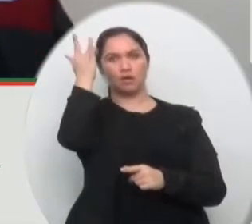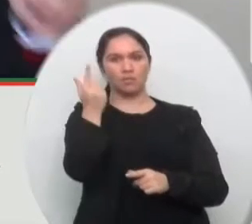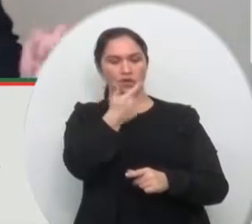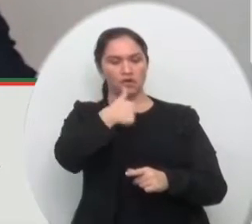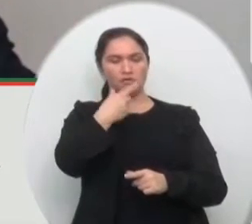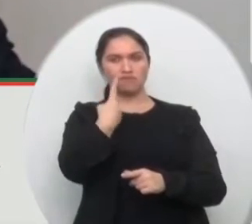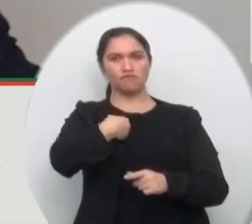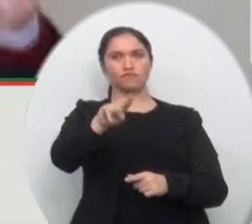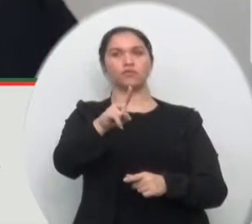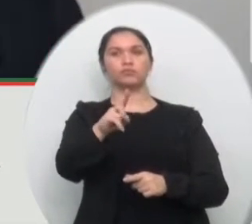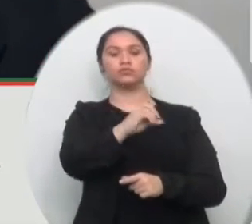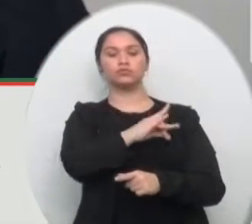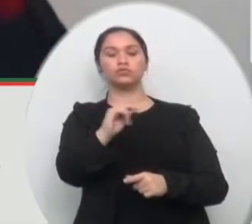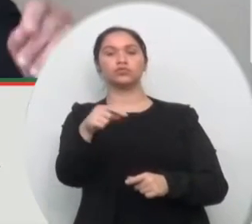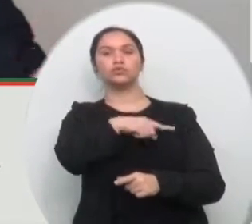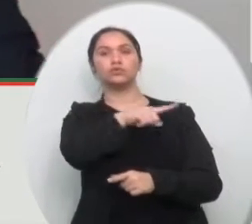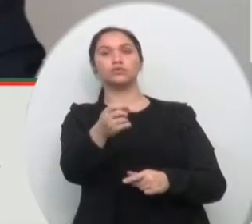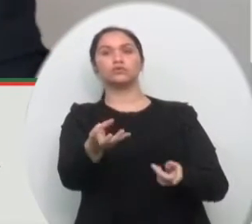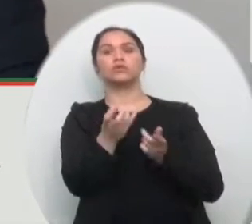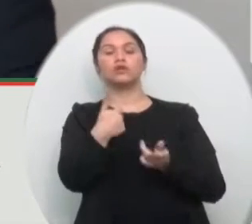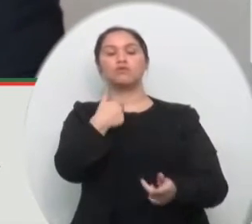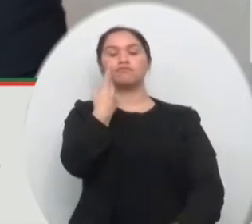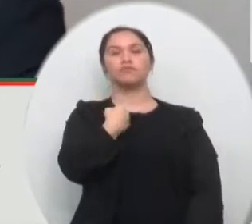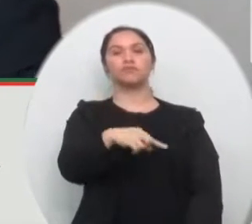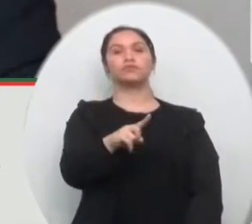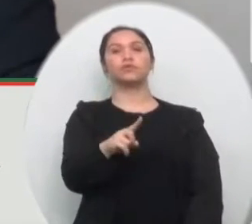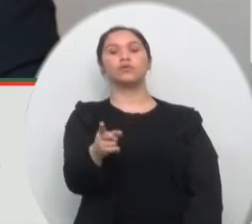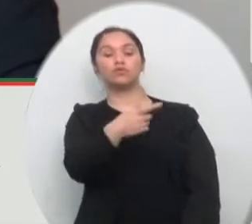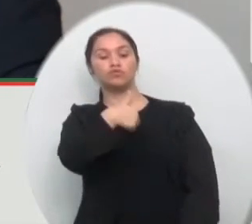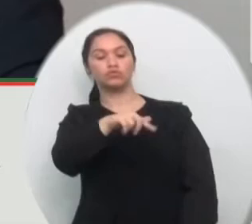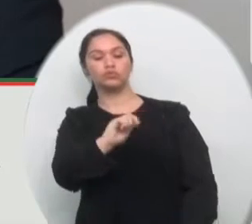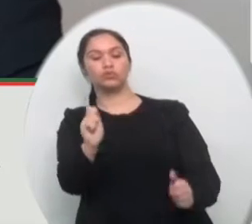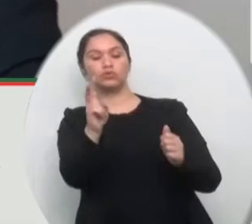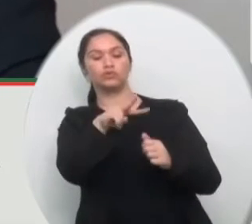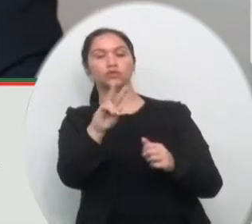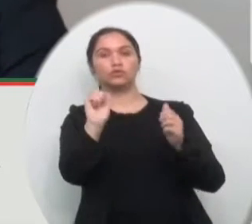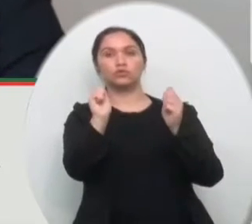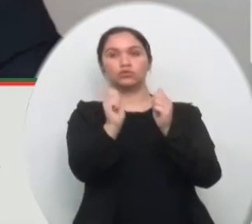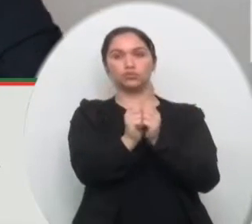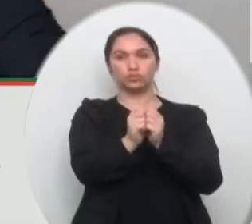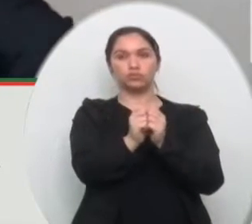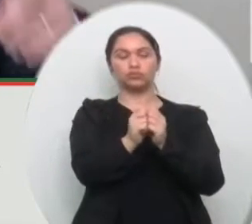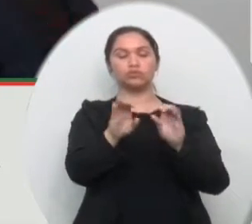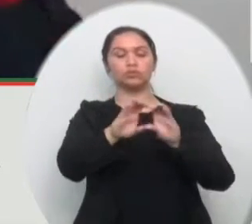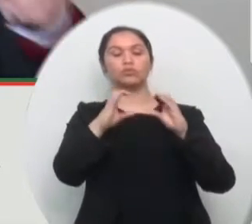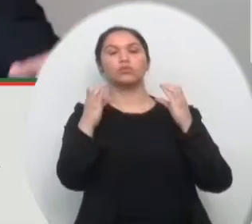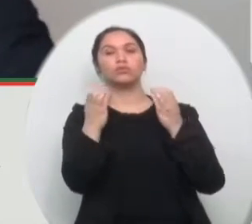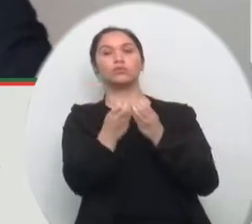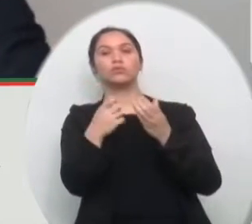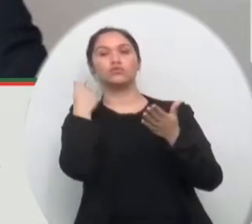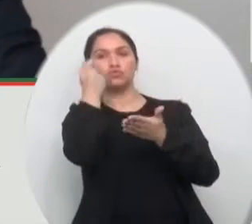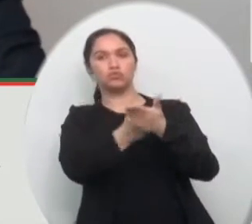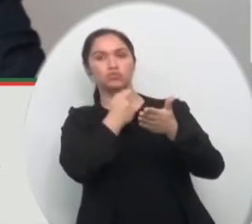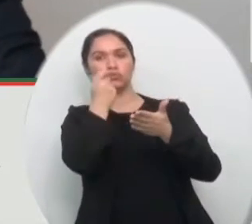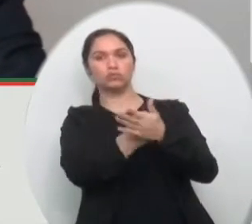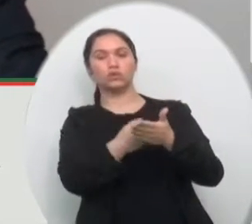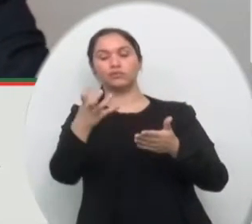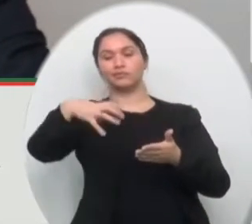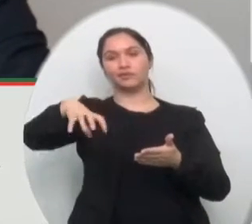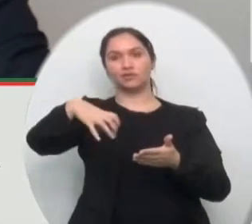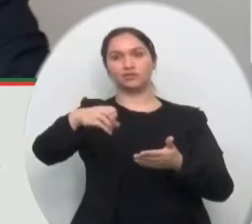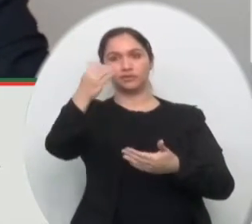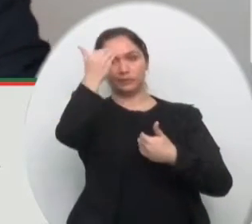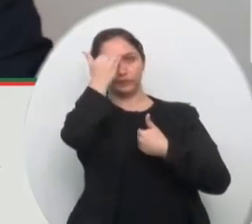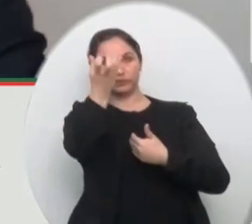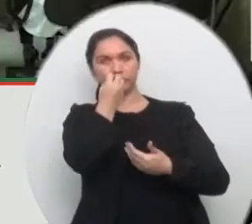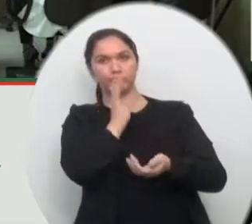dia que marcar, vamos estar com todos os demais vereadores e pais desta casa, junto com a comunidade e defendendo a nossa região. Obrigado